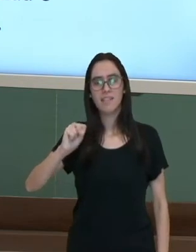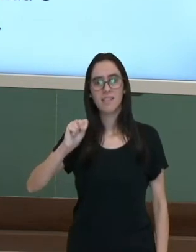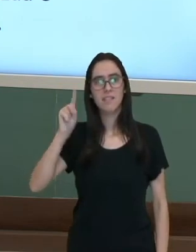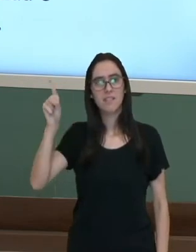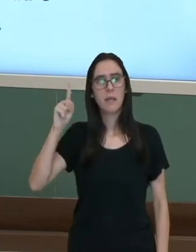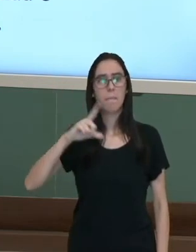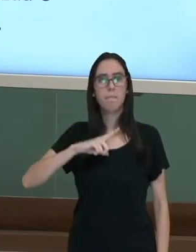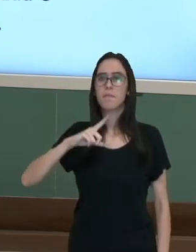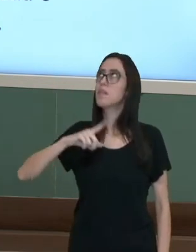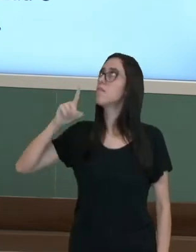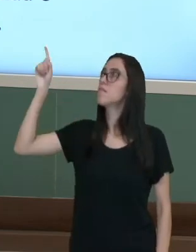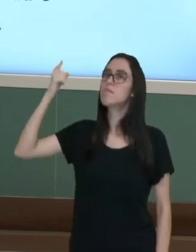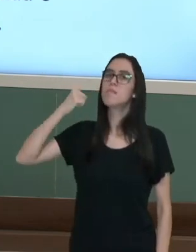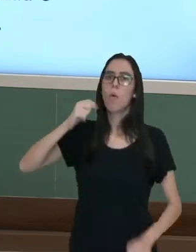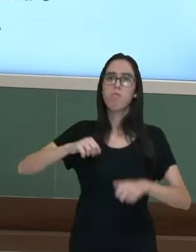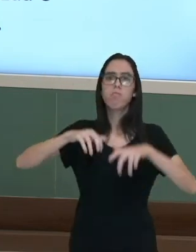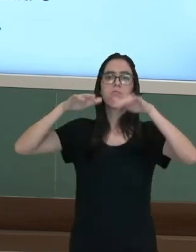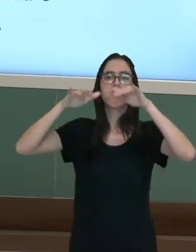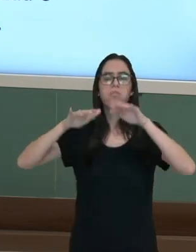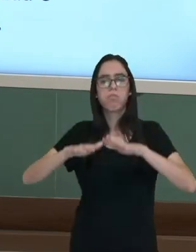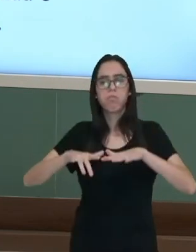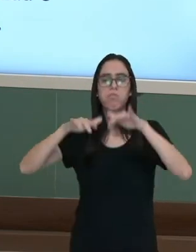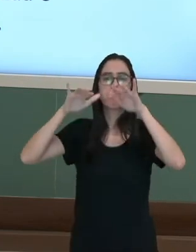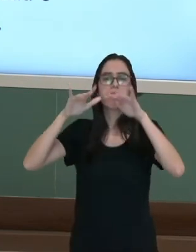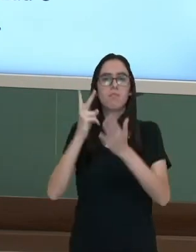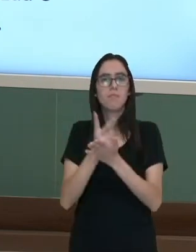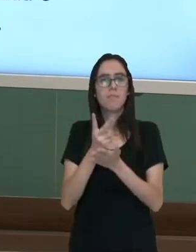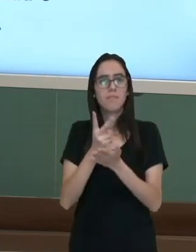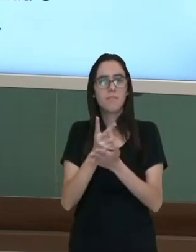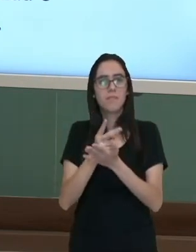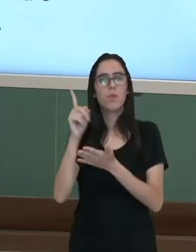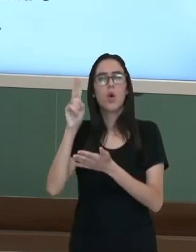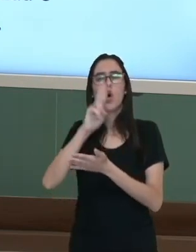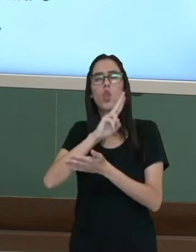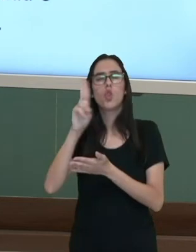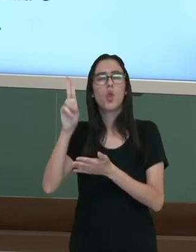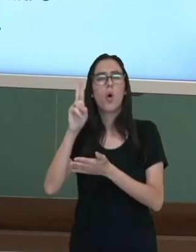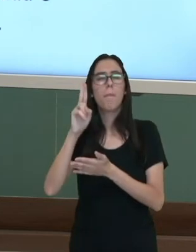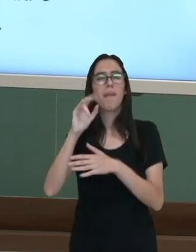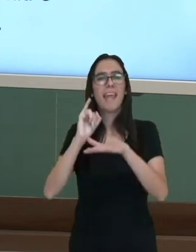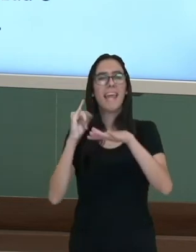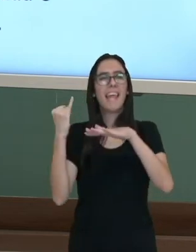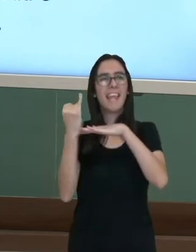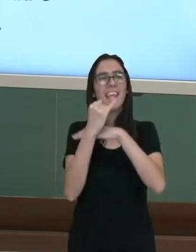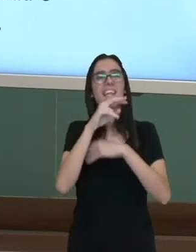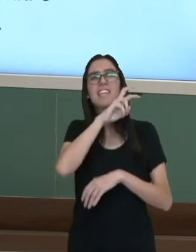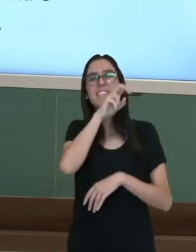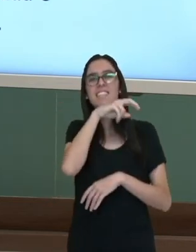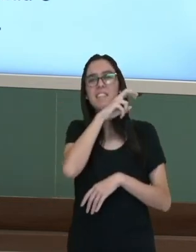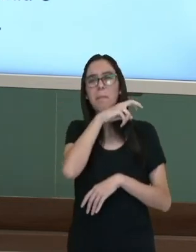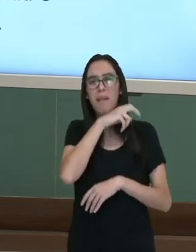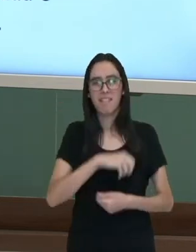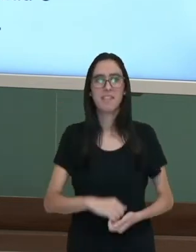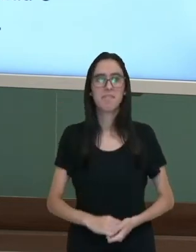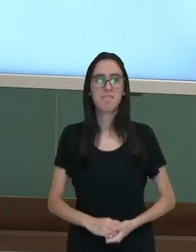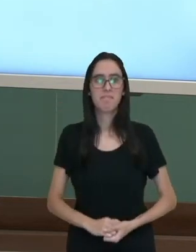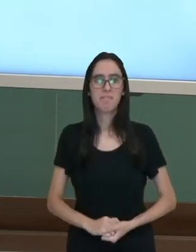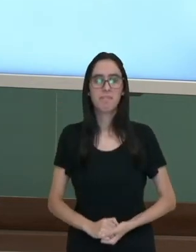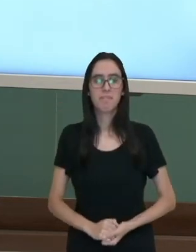vendo aqui é conhecido como Ilha da Serpente, né, porque parece uma serpente quando a maré enche aqui,